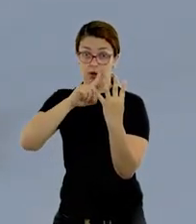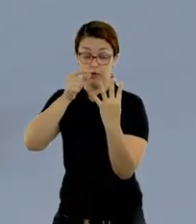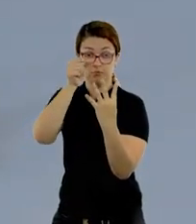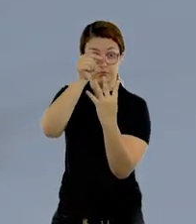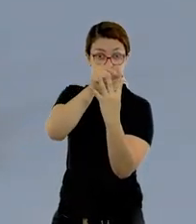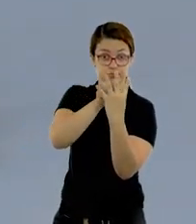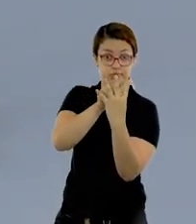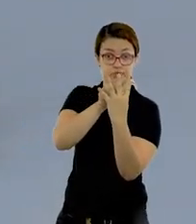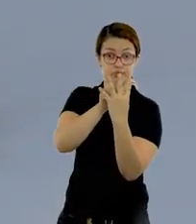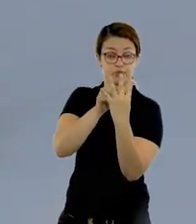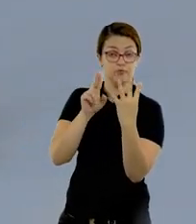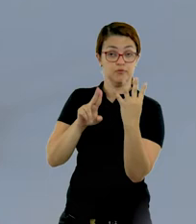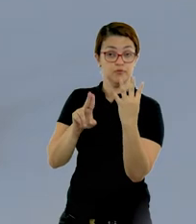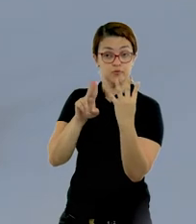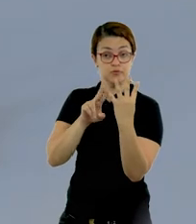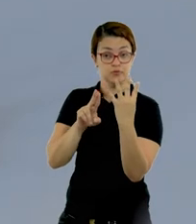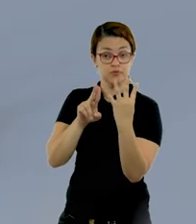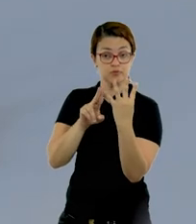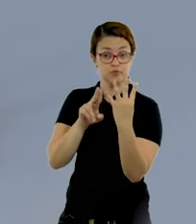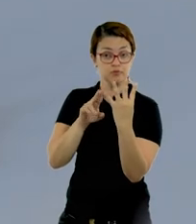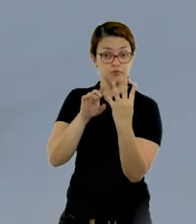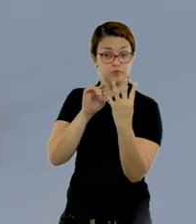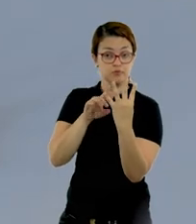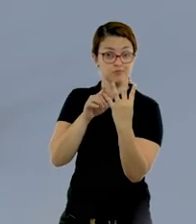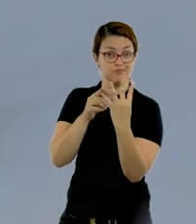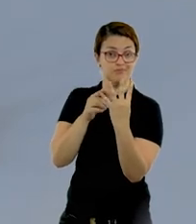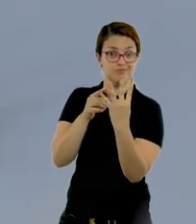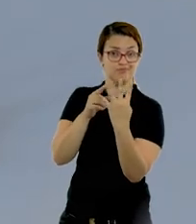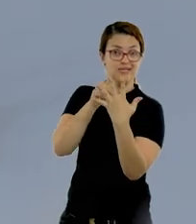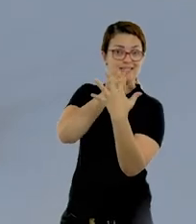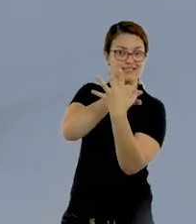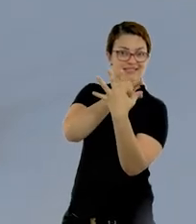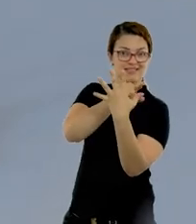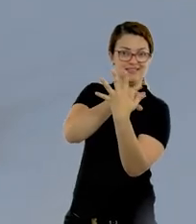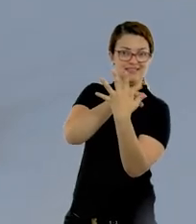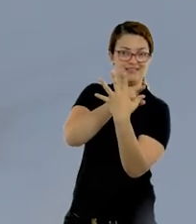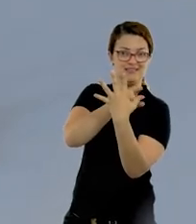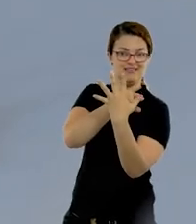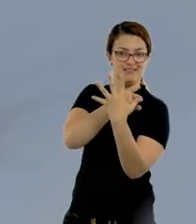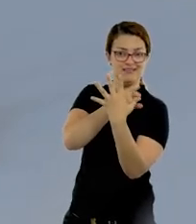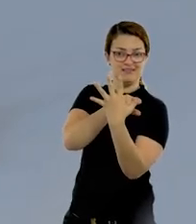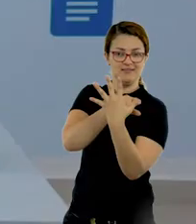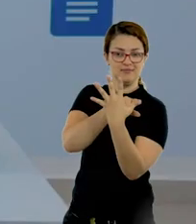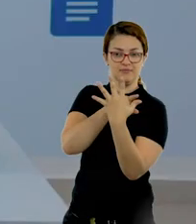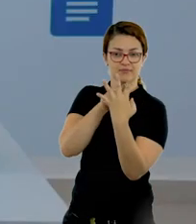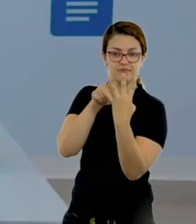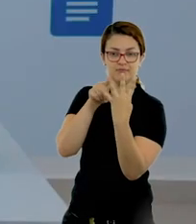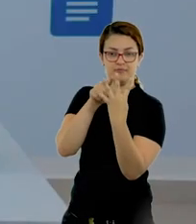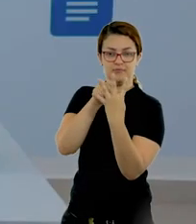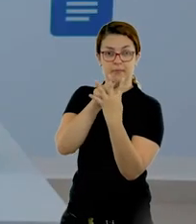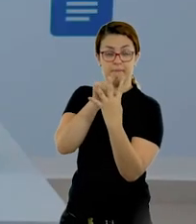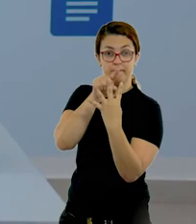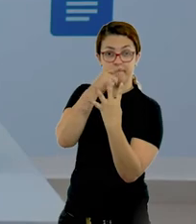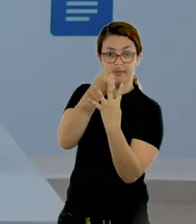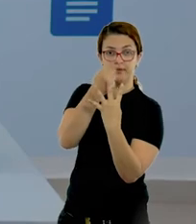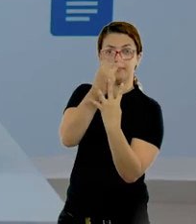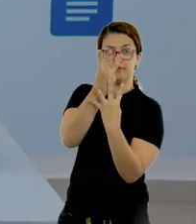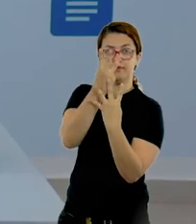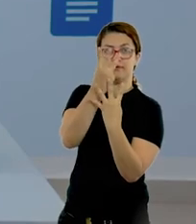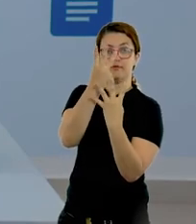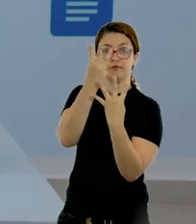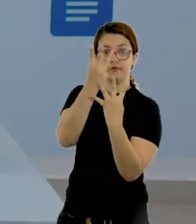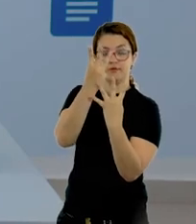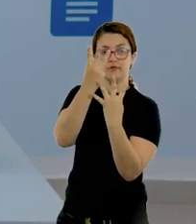uma amarela. Nesse caso, nós não utilizamos a quinta ordem, que é a dezena de milhar. Então, nós formamos o número